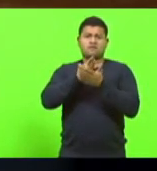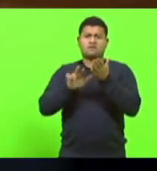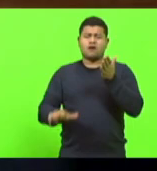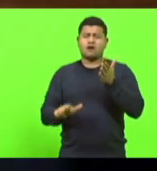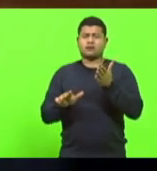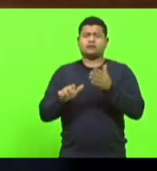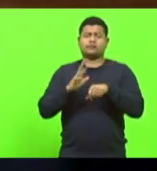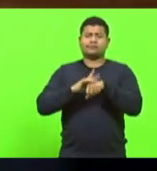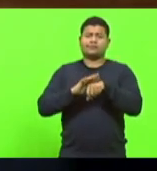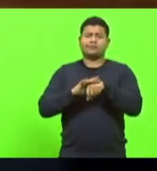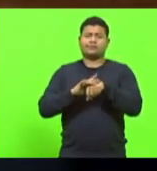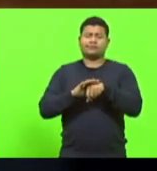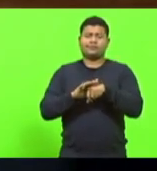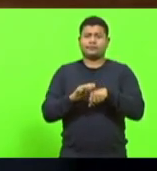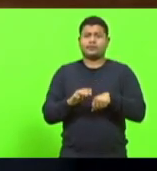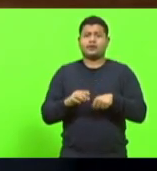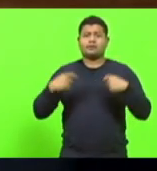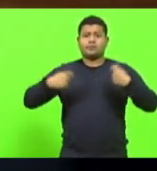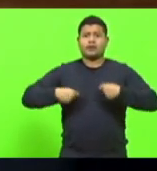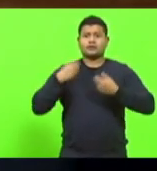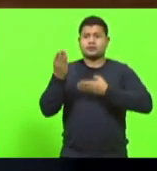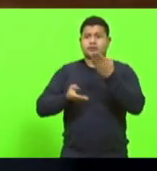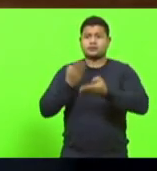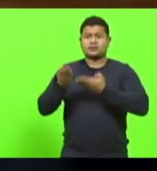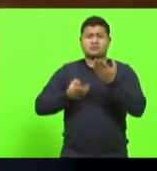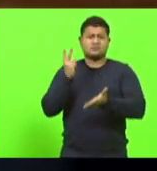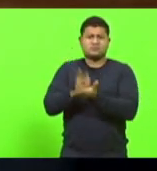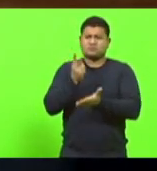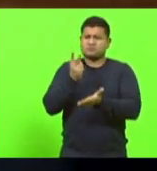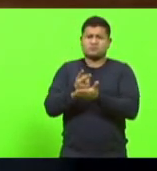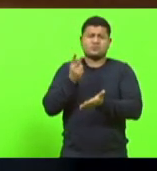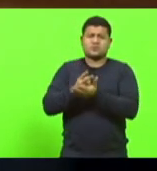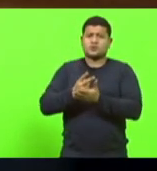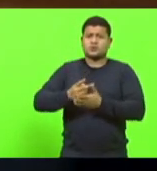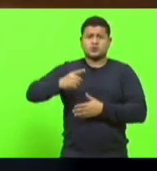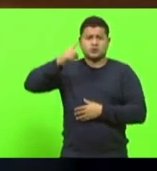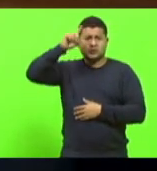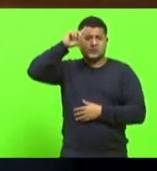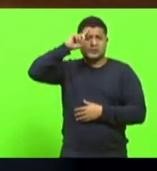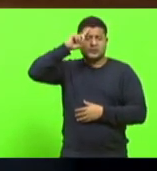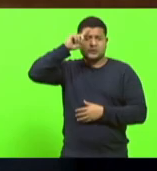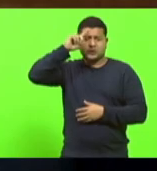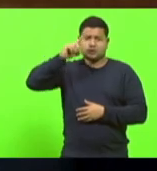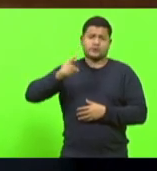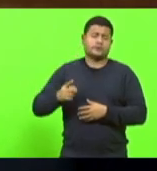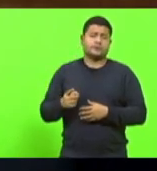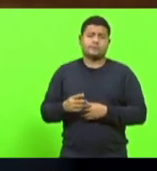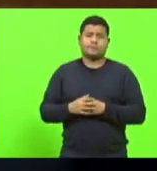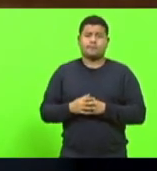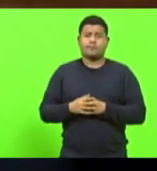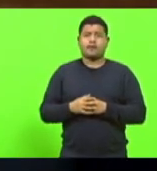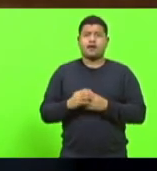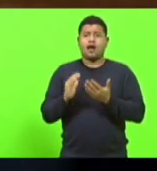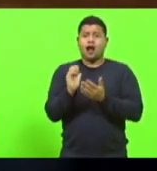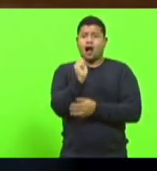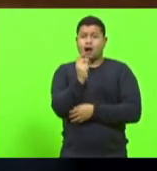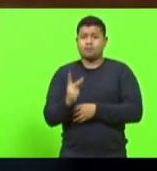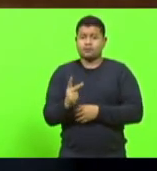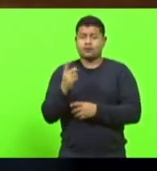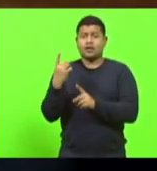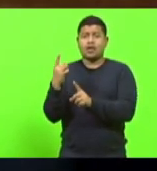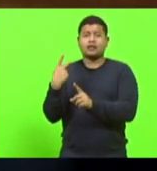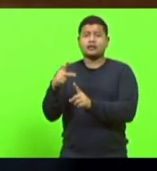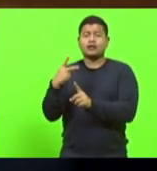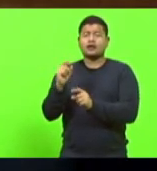comorbidades precisa de atendimento constante acompanhamento diário aposentadoria a